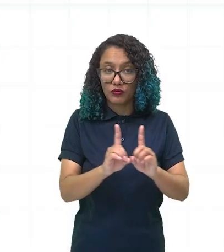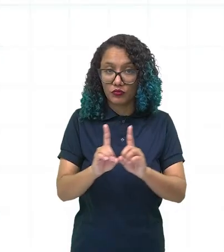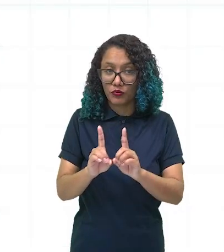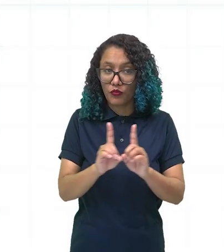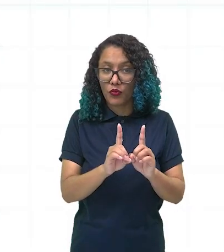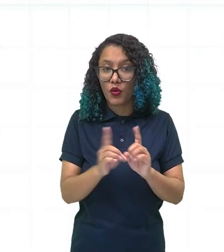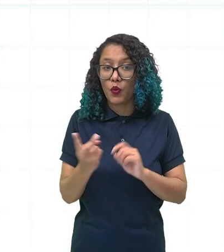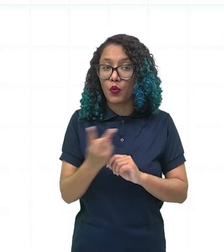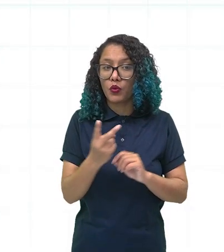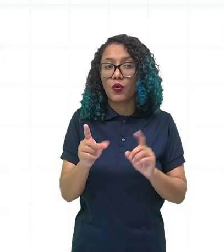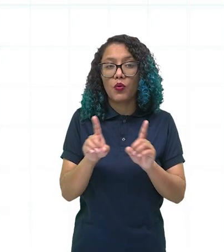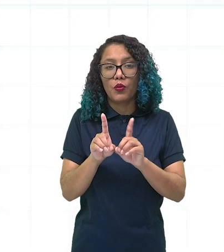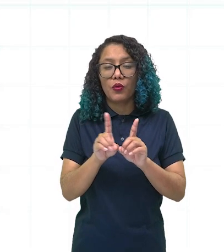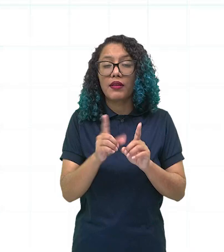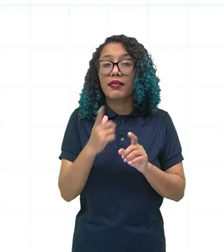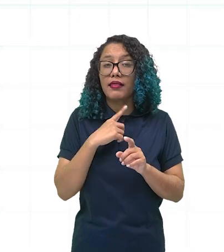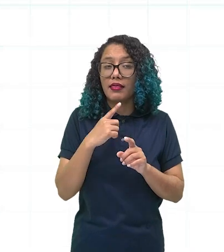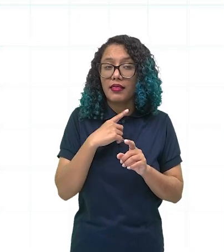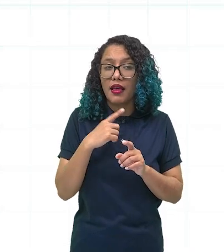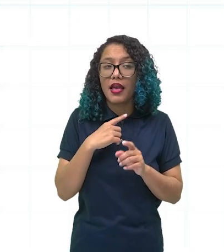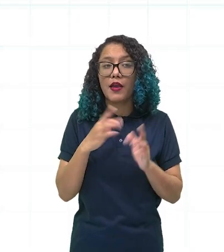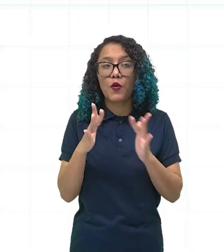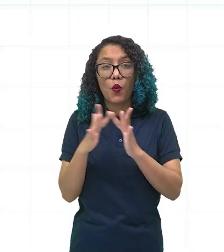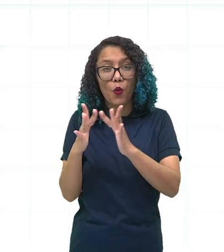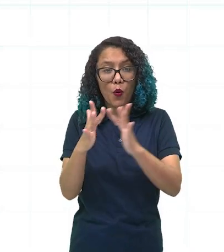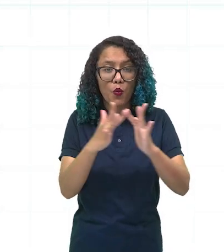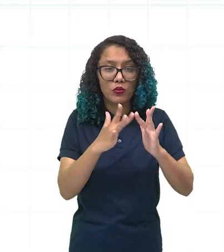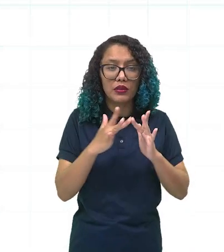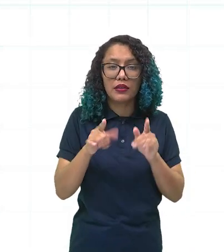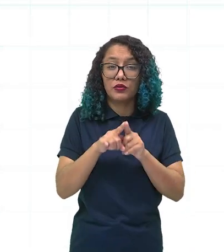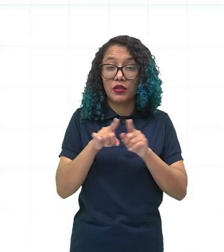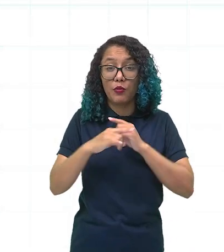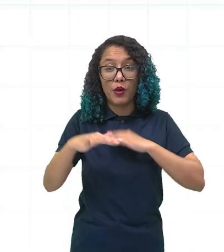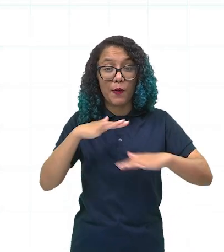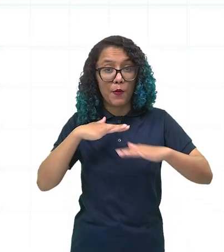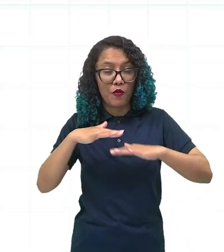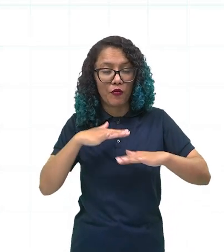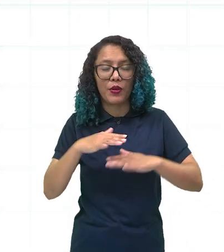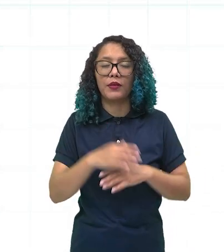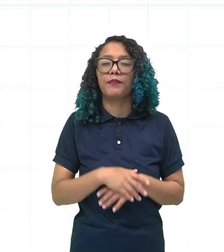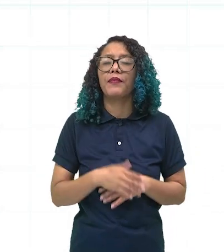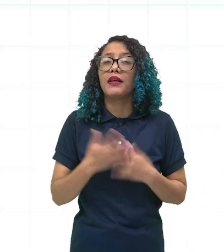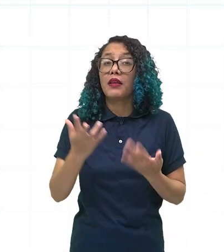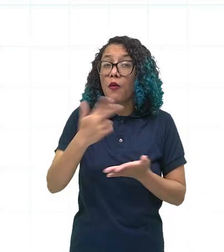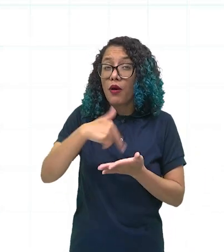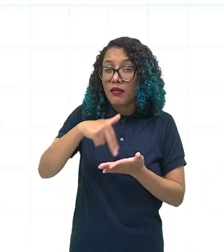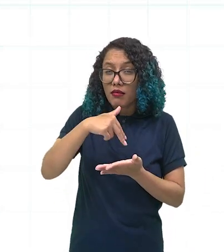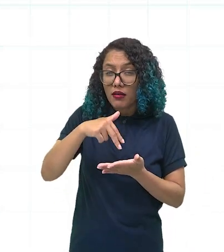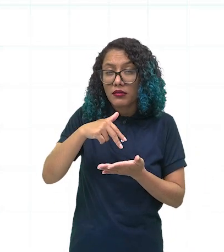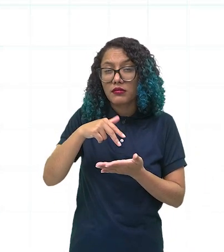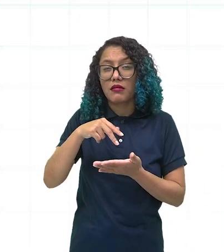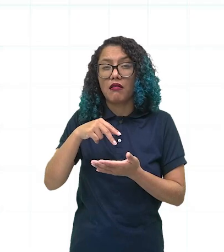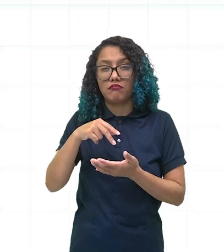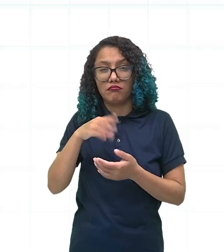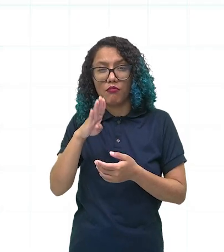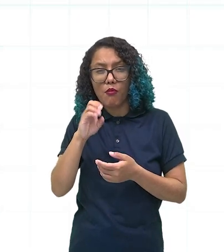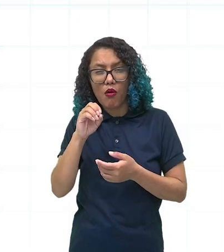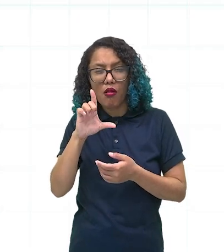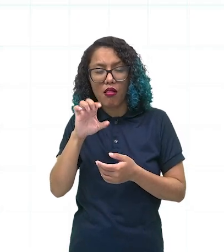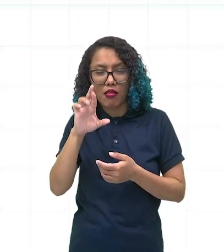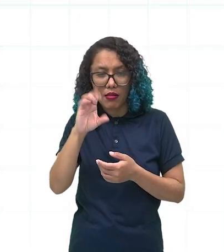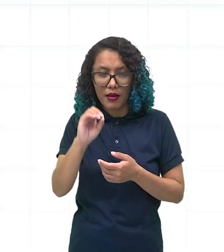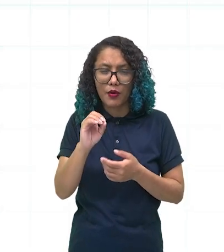a conexão junto com a movimentação. Na dança do bolero, a conexão entre os parceiros é